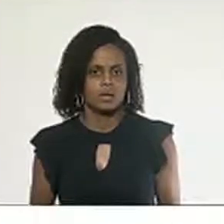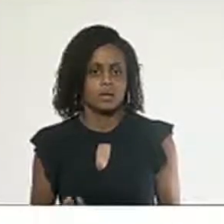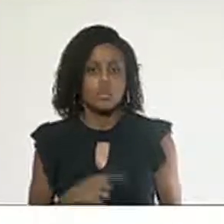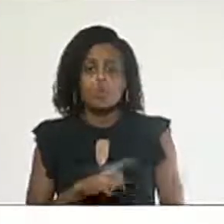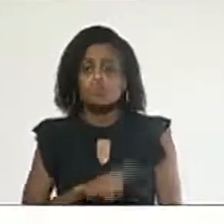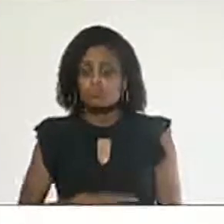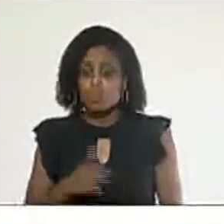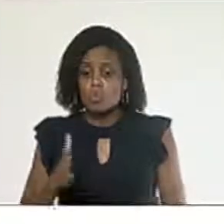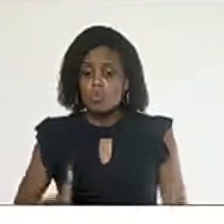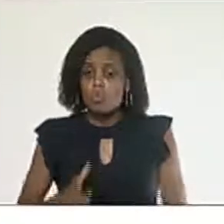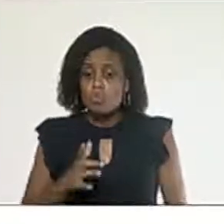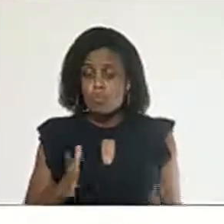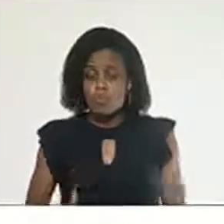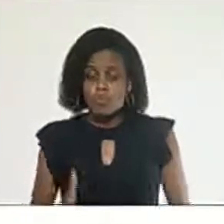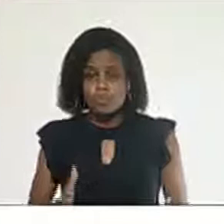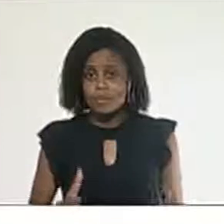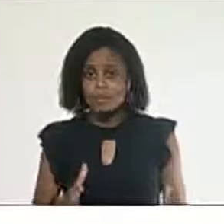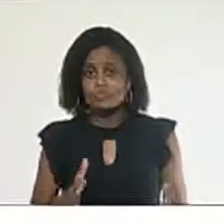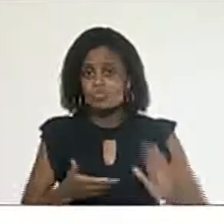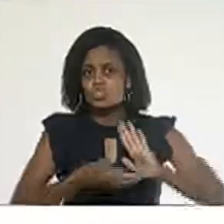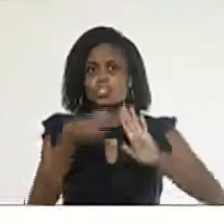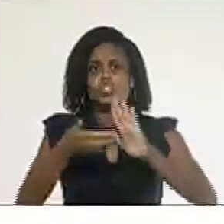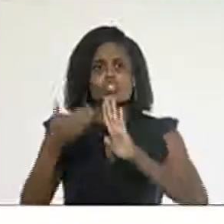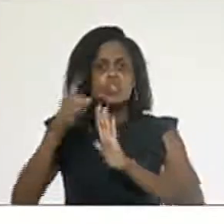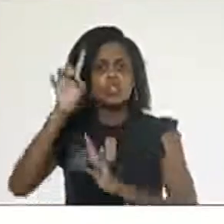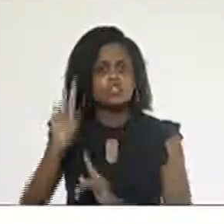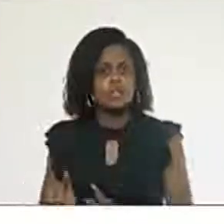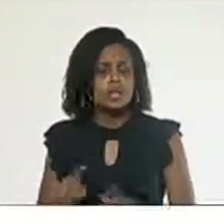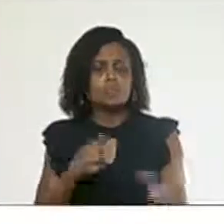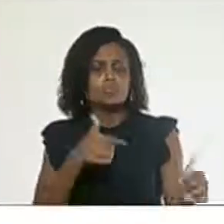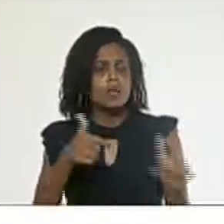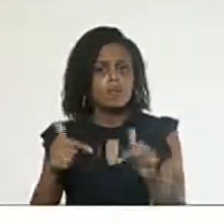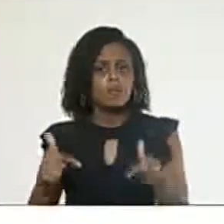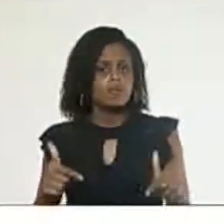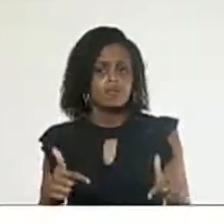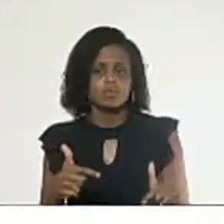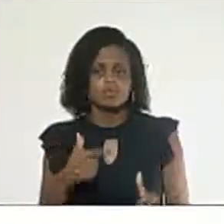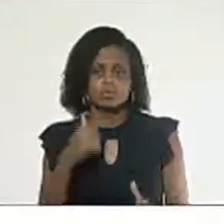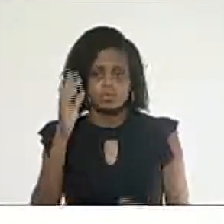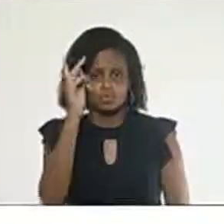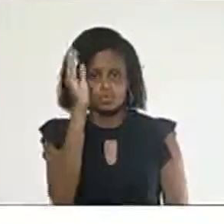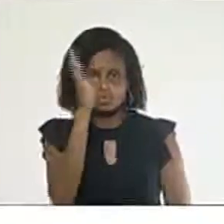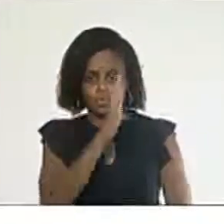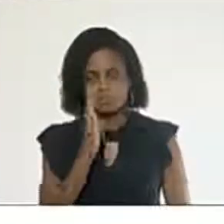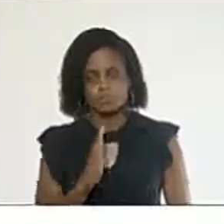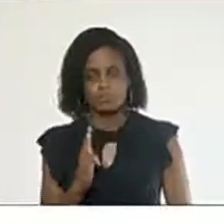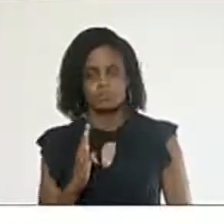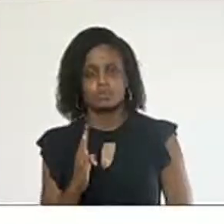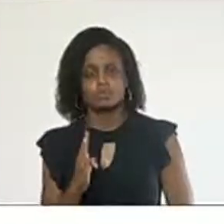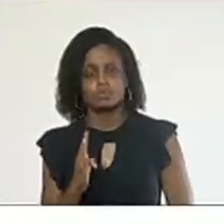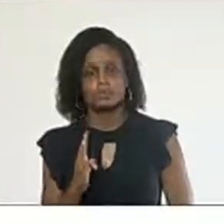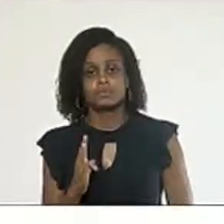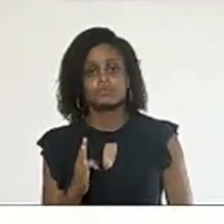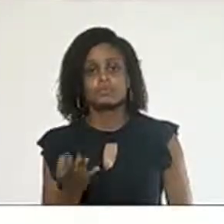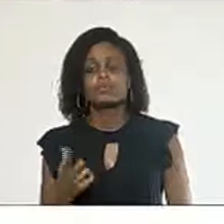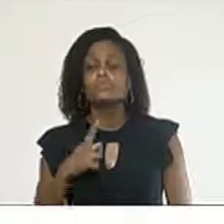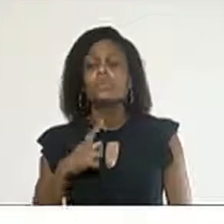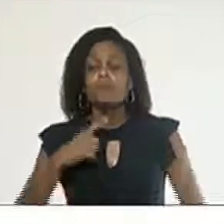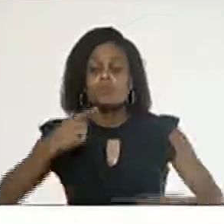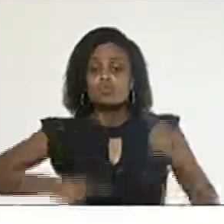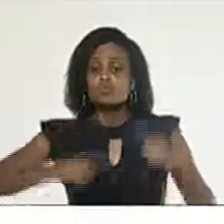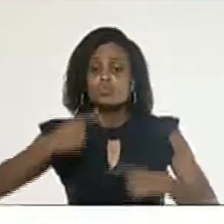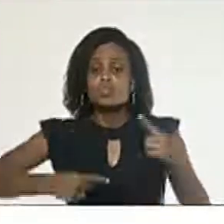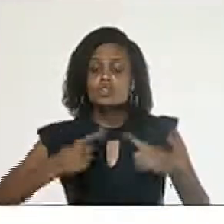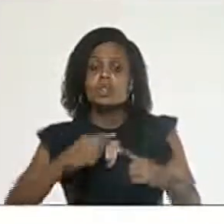retirada de direitos para os trabalhadores e as trabalhadoras do Brasil. Está em discussão, senhor presidente, a reforma